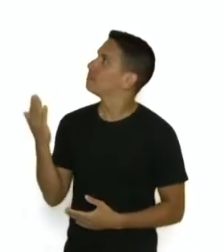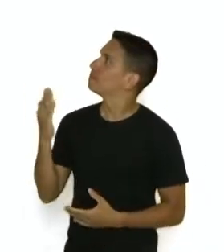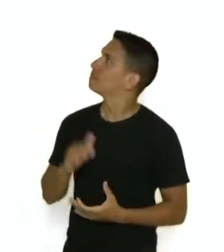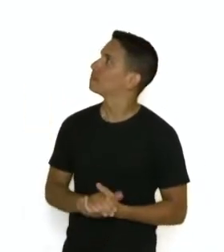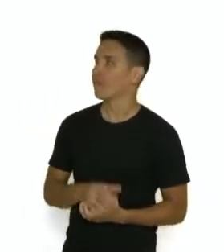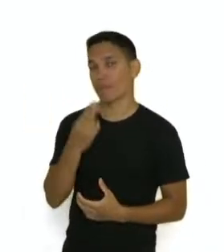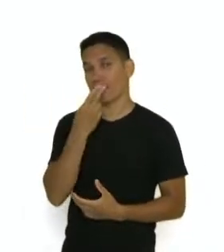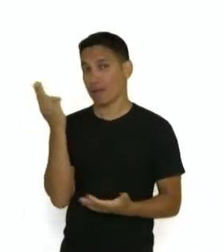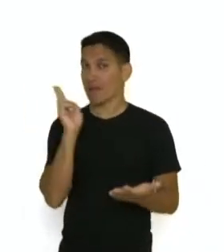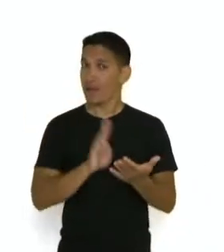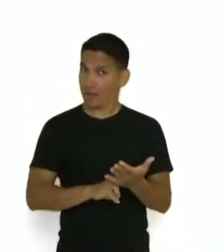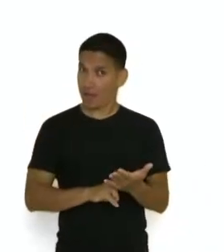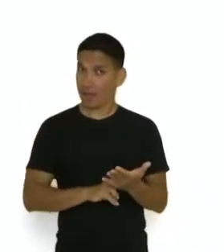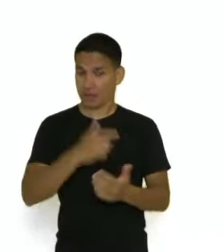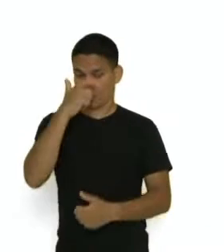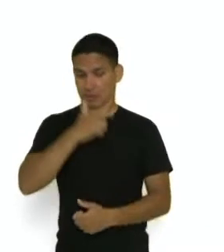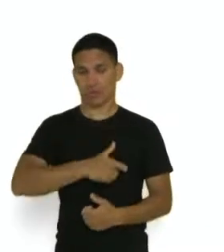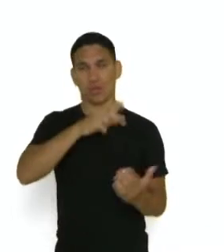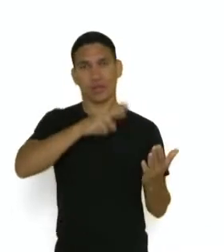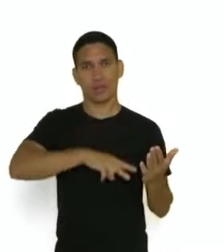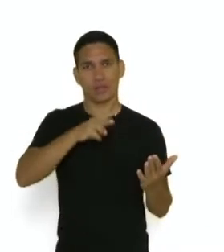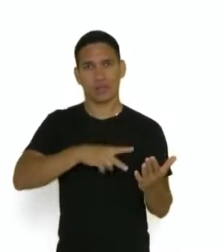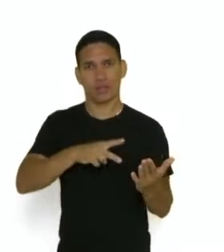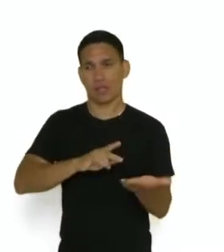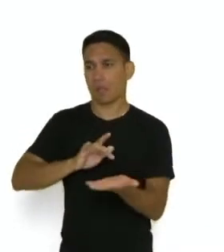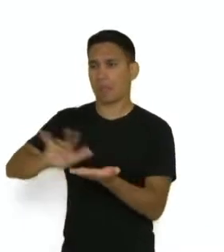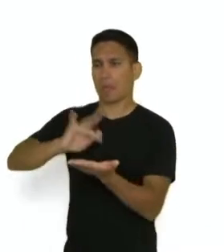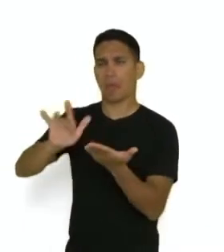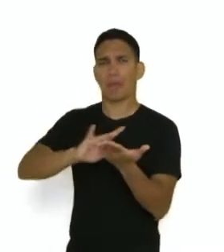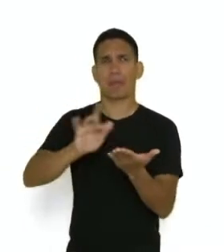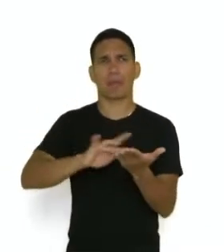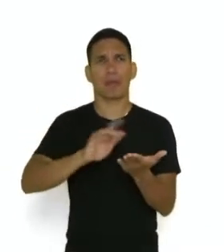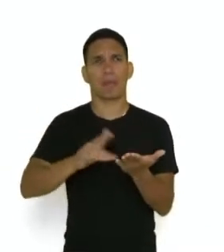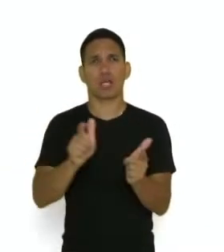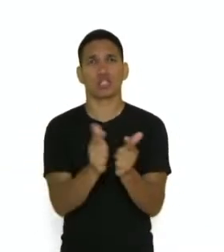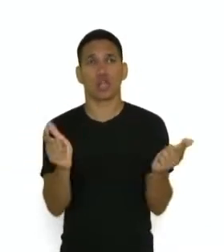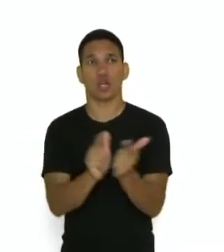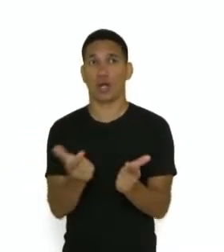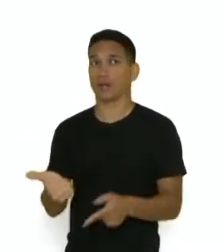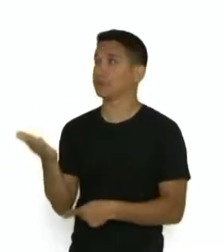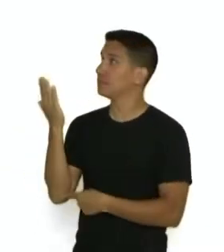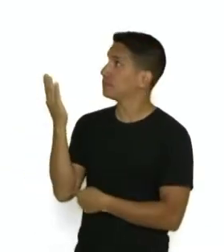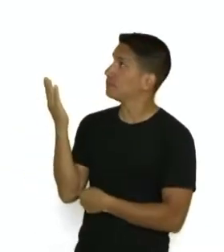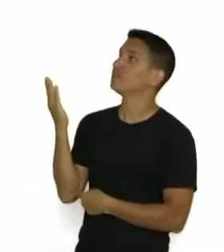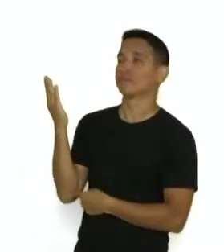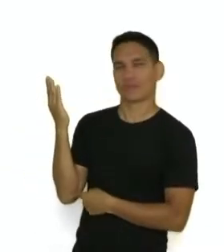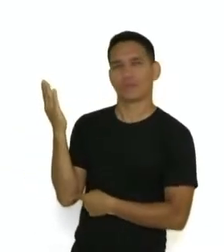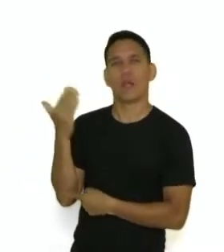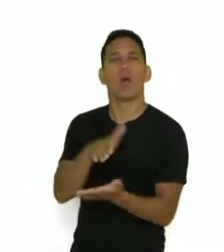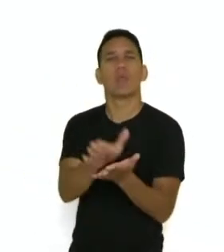leitor, consumismo. Jornal do Comércio de Jaú. Esse texto foi publicado no dia